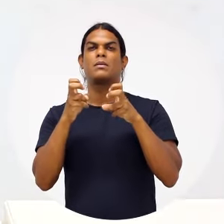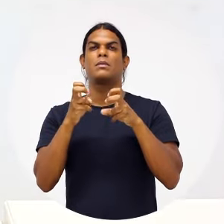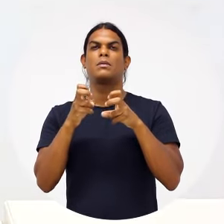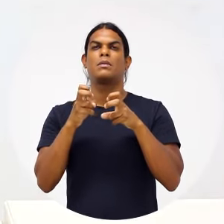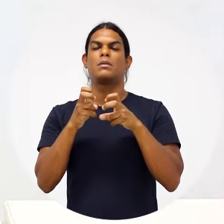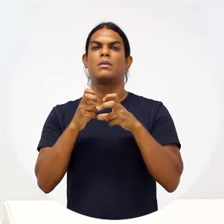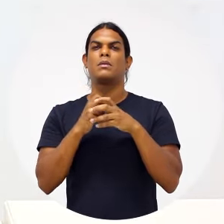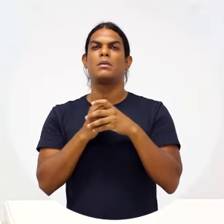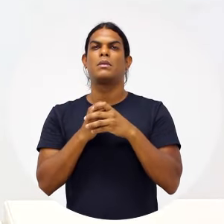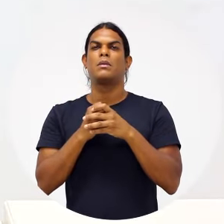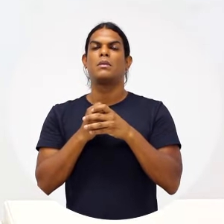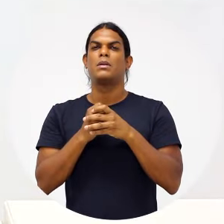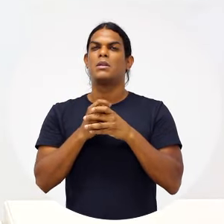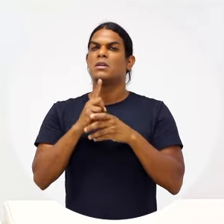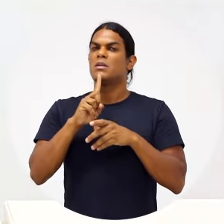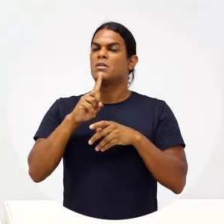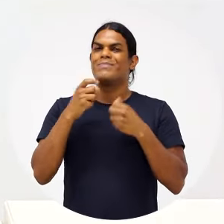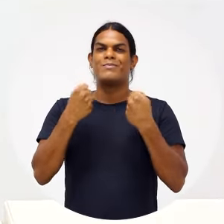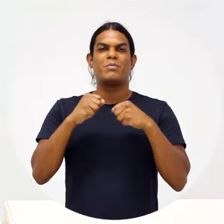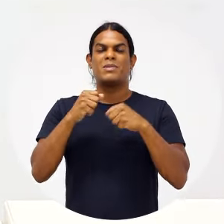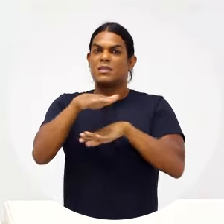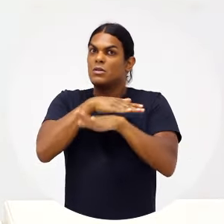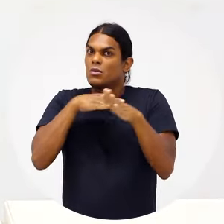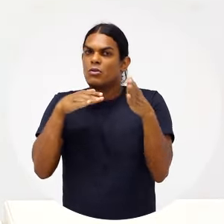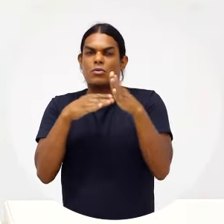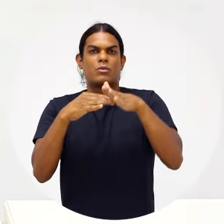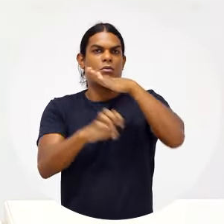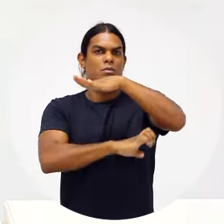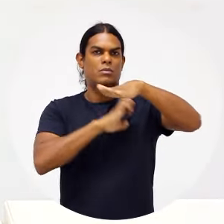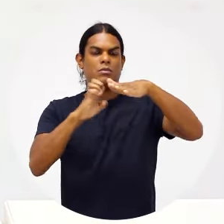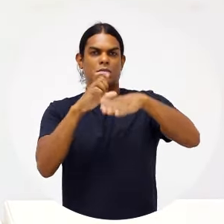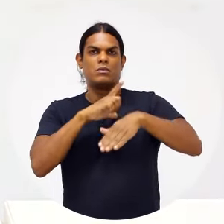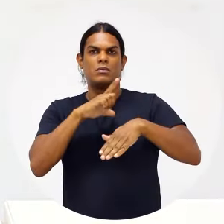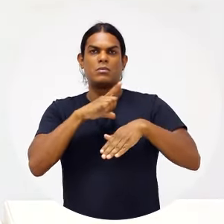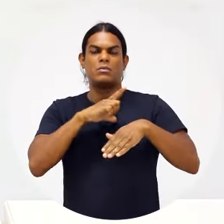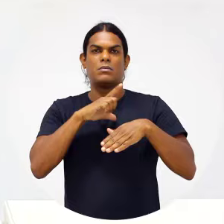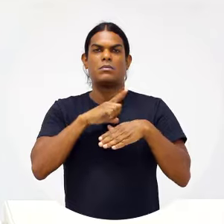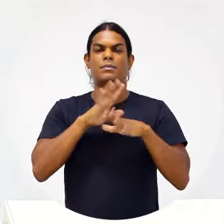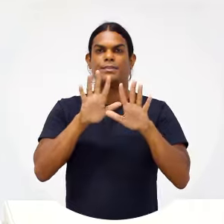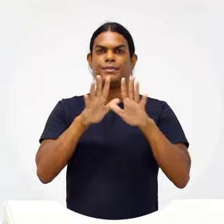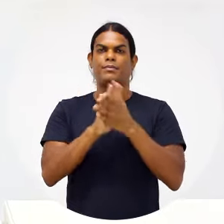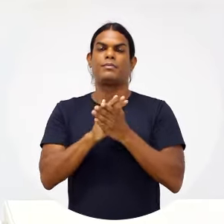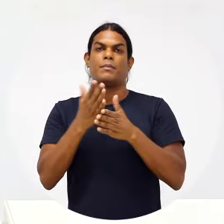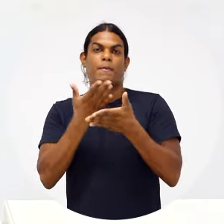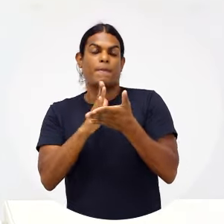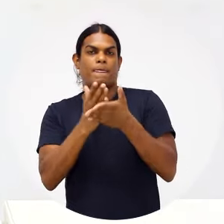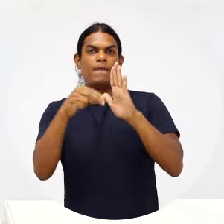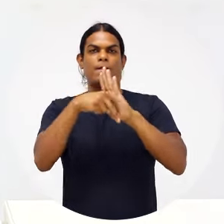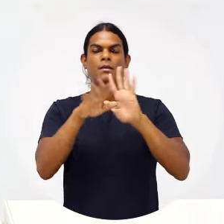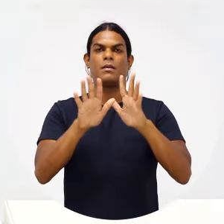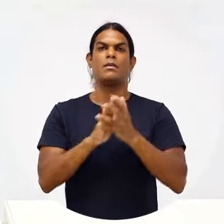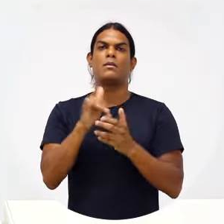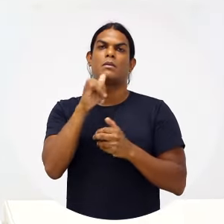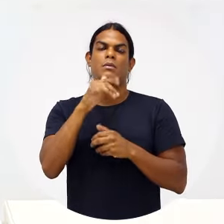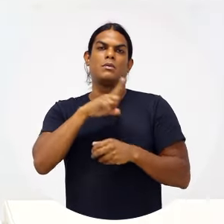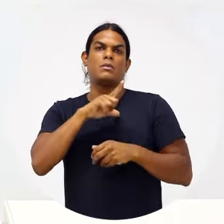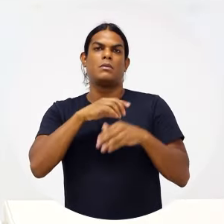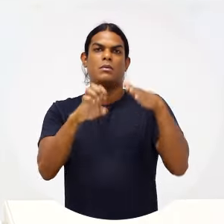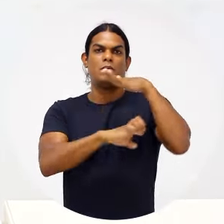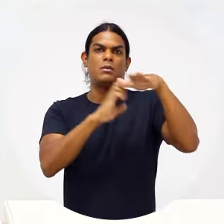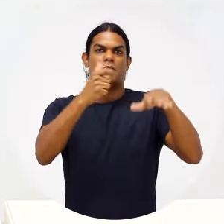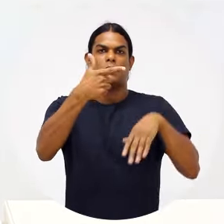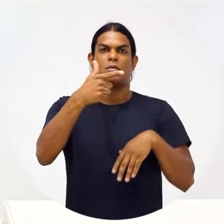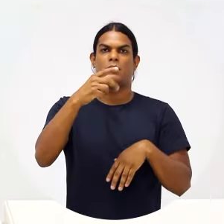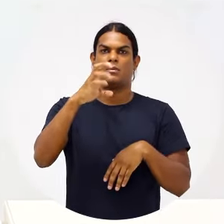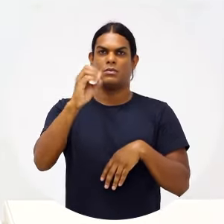não é obrigatória a constituição do SESMIT pelas empresas. Por exemplo, se eu tenho uma empresa com 200 funcionários,